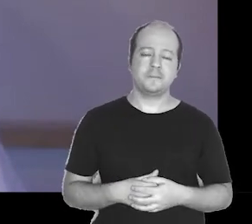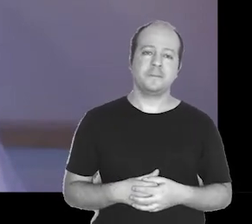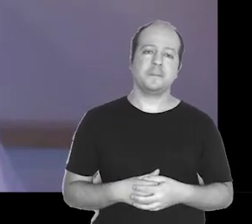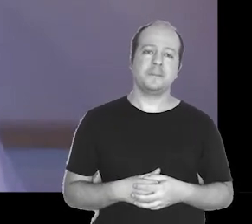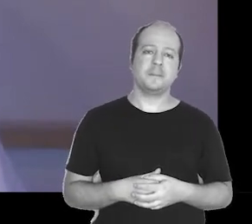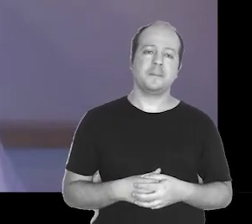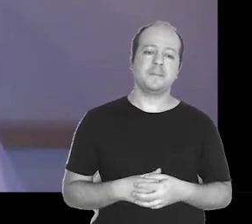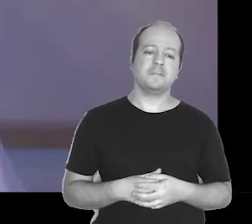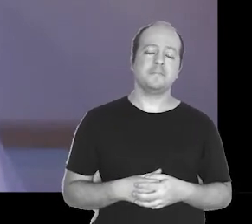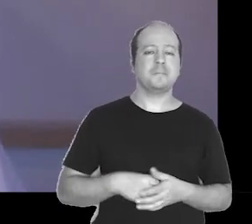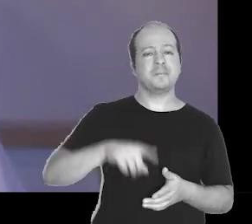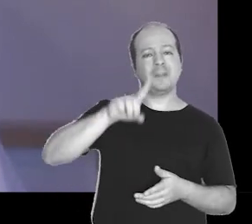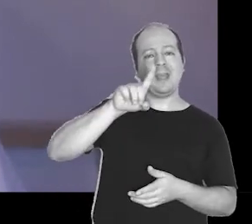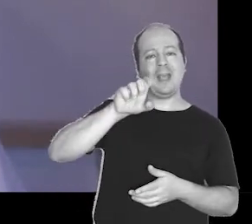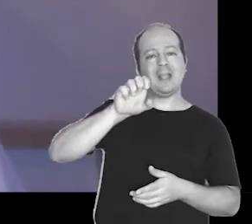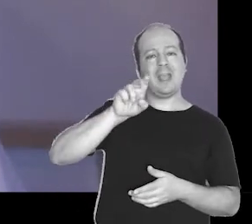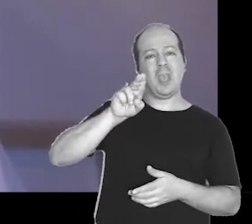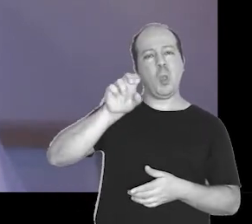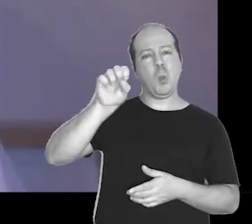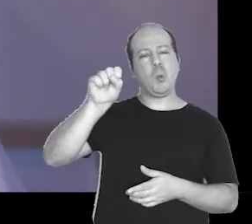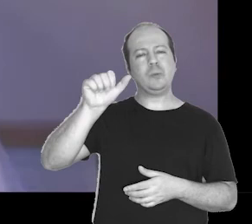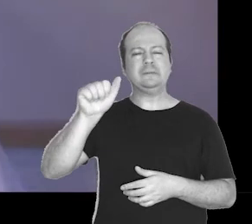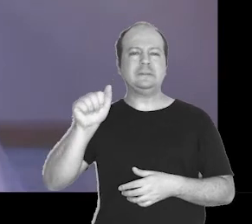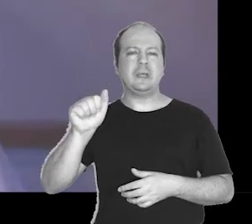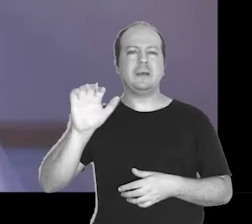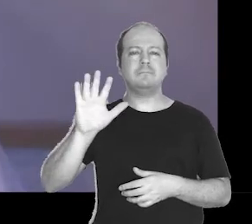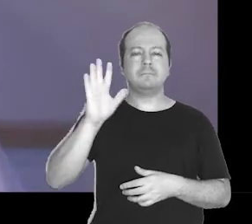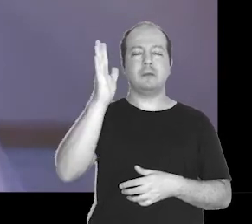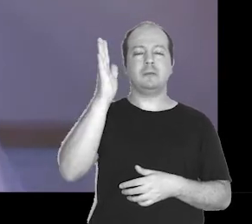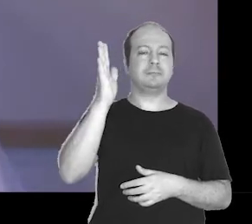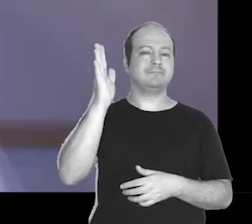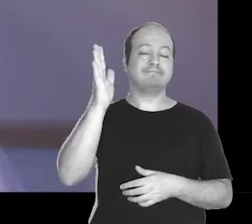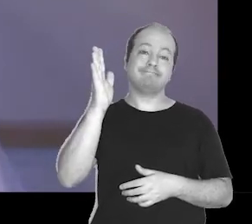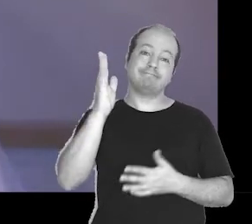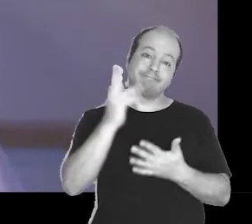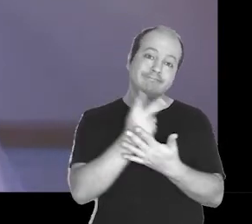a deusa do inevitável.